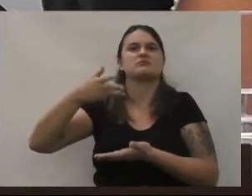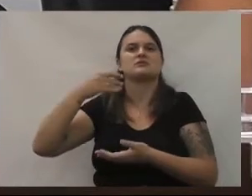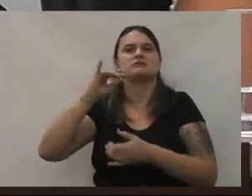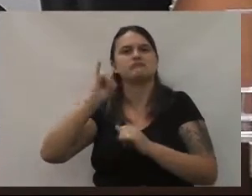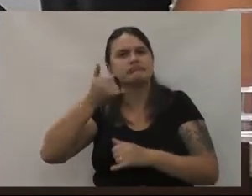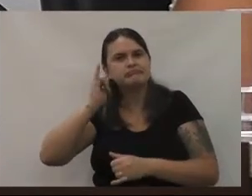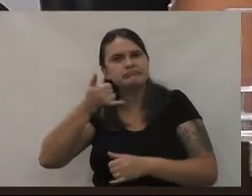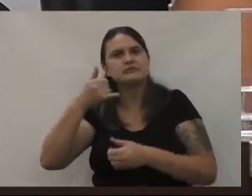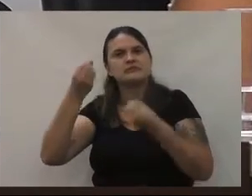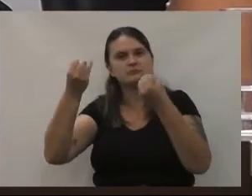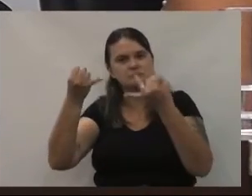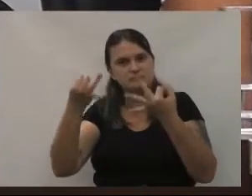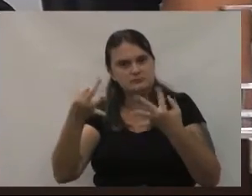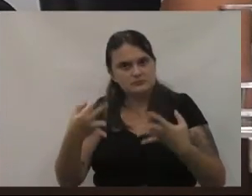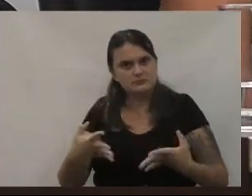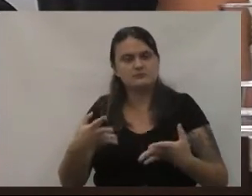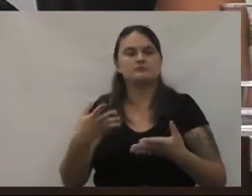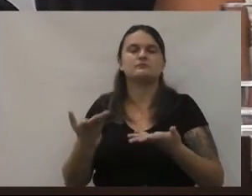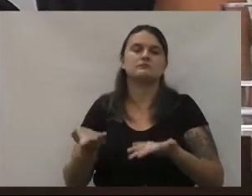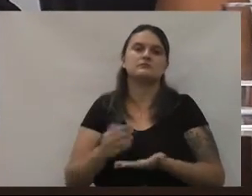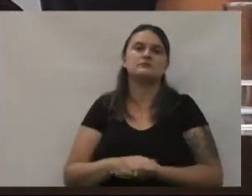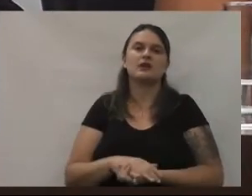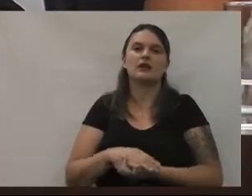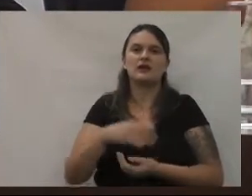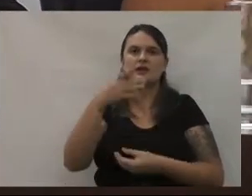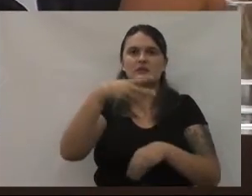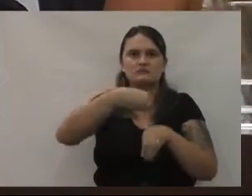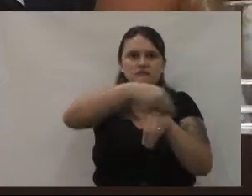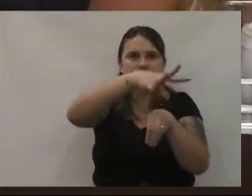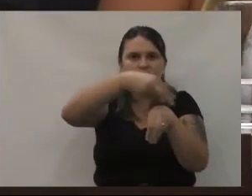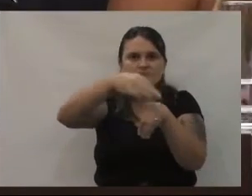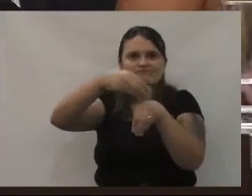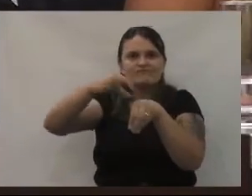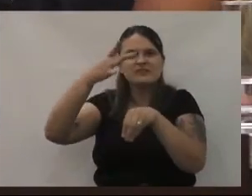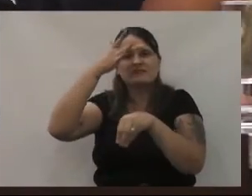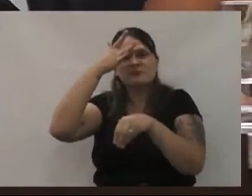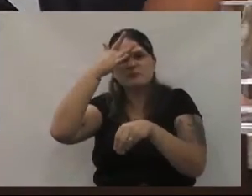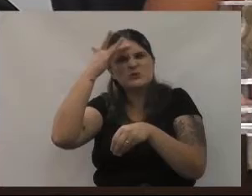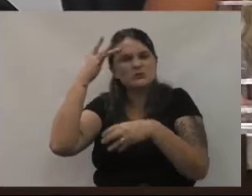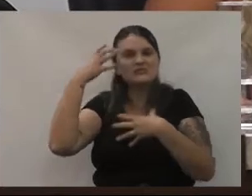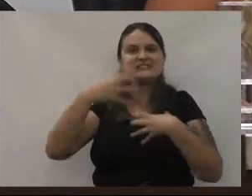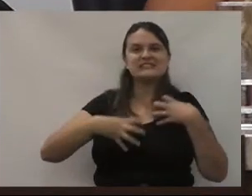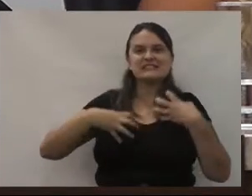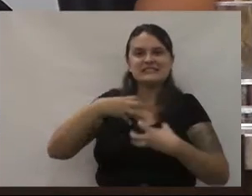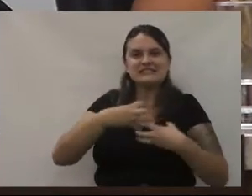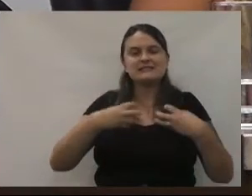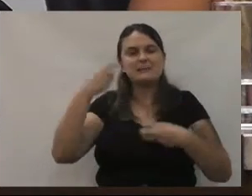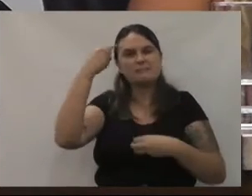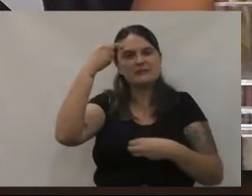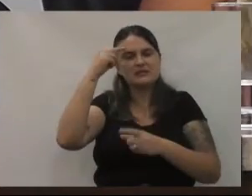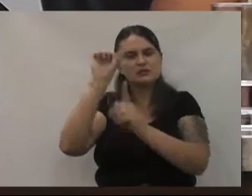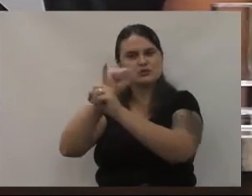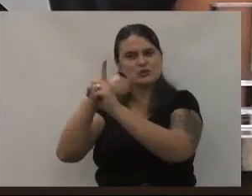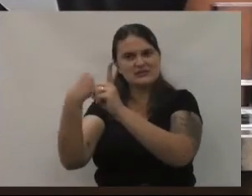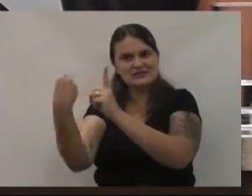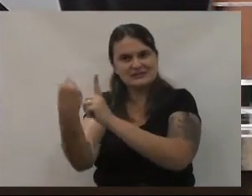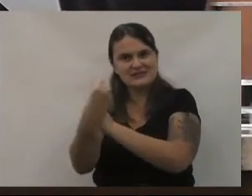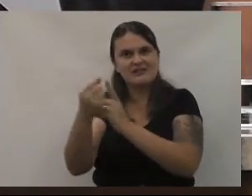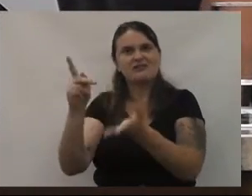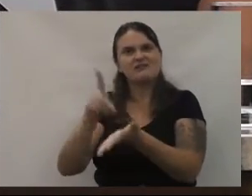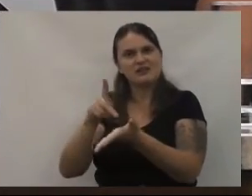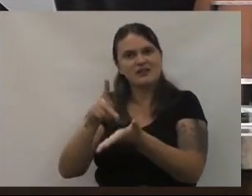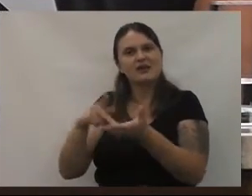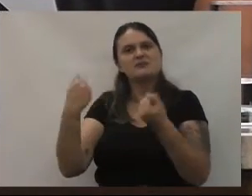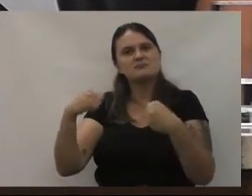uma explanação e dar o conhecimento e provocar essa discussão para que a sociedade realmente